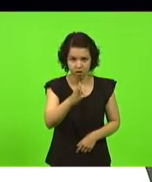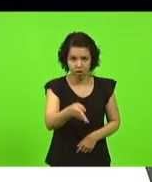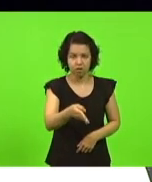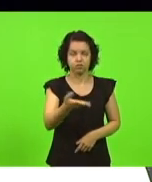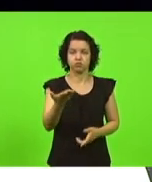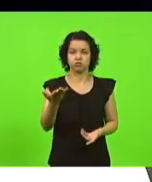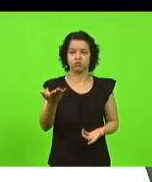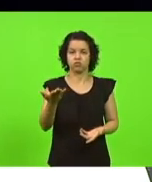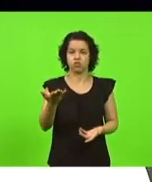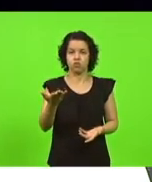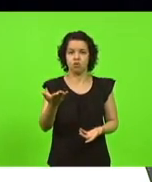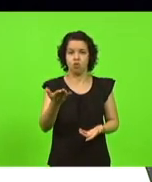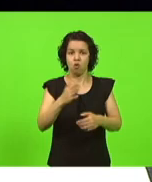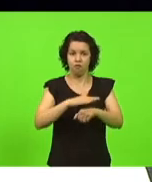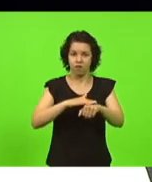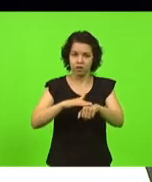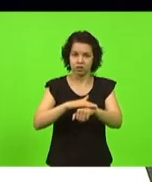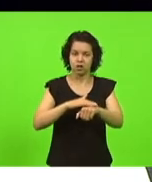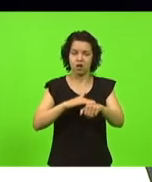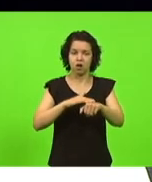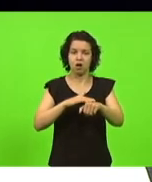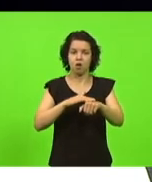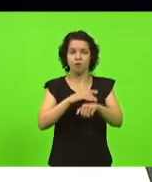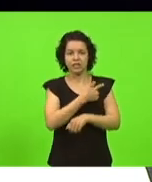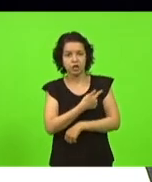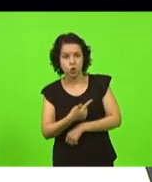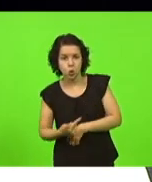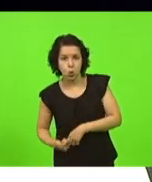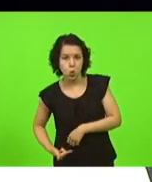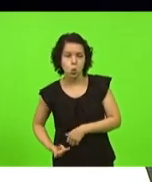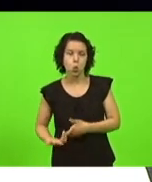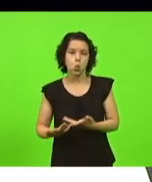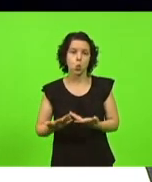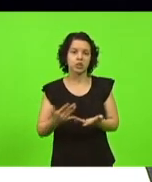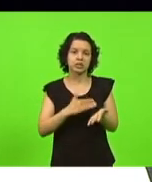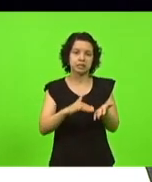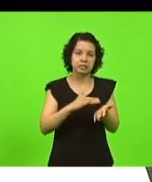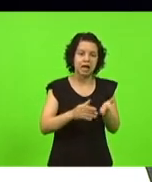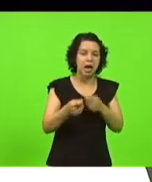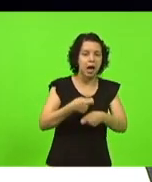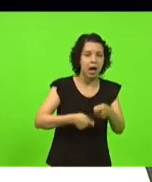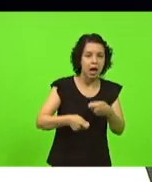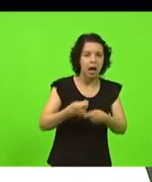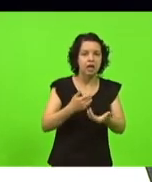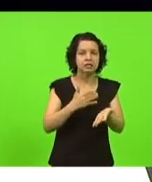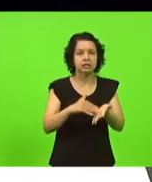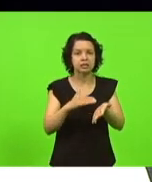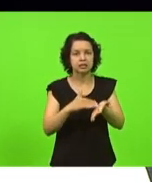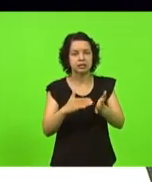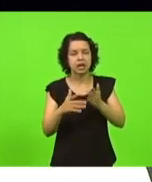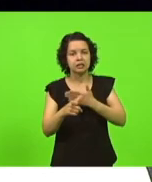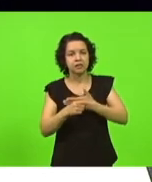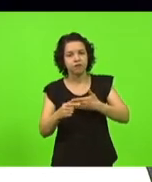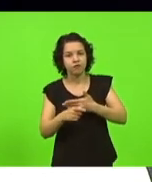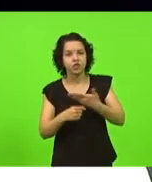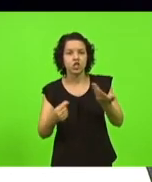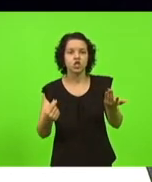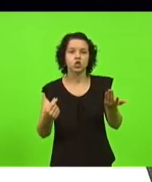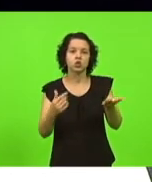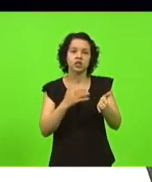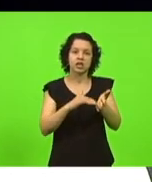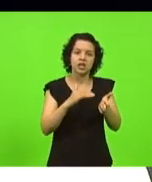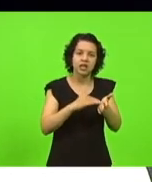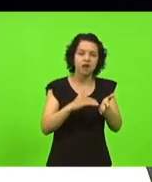com o governador, com o secretário da Administração, com o secretário da Casa Civil, com o secretário da Fazenda.